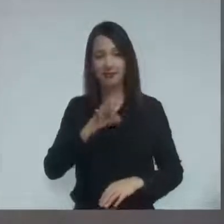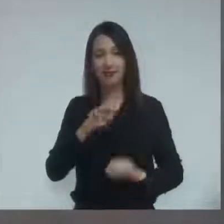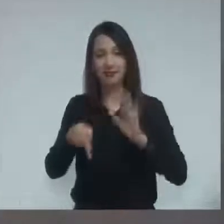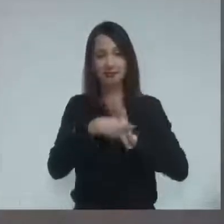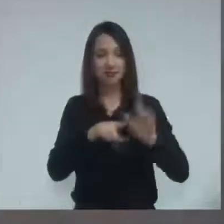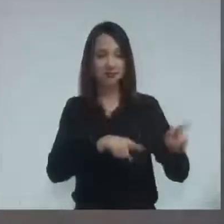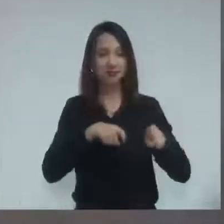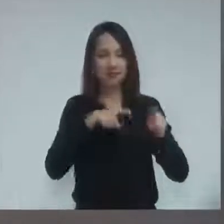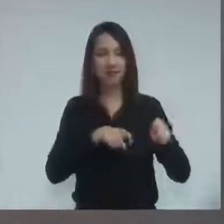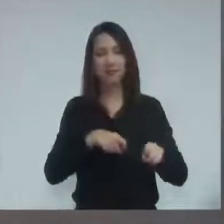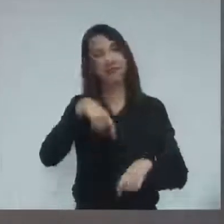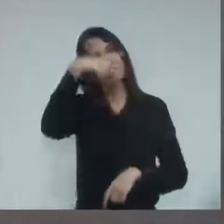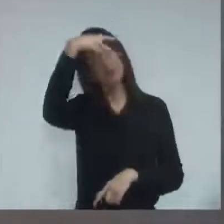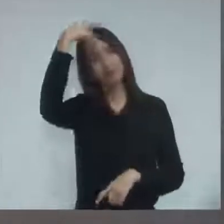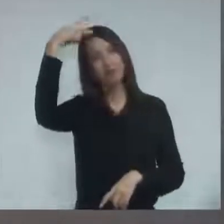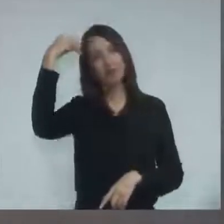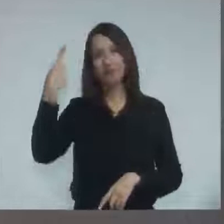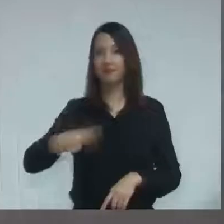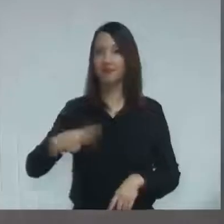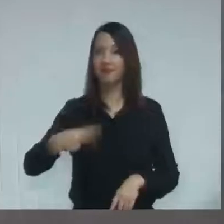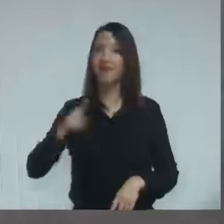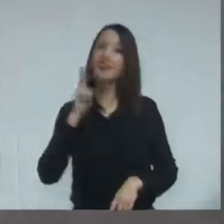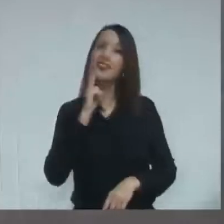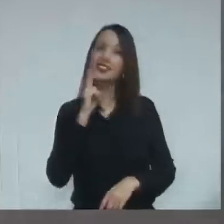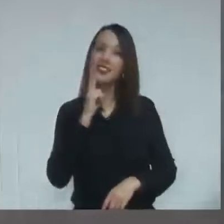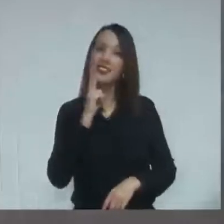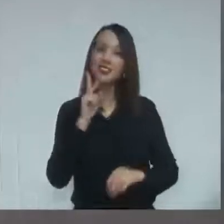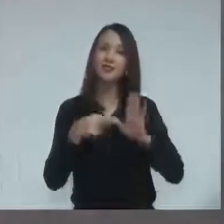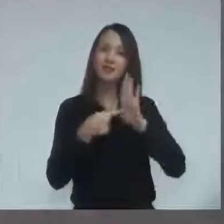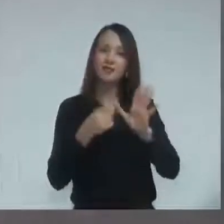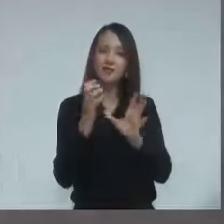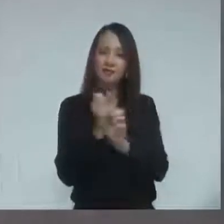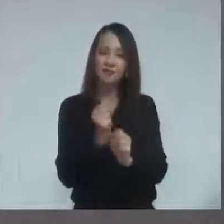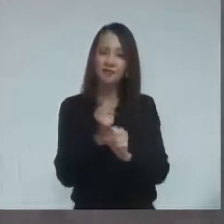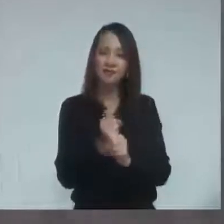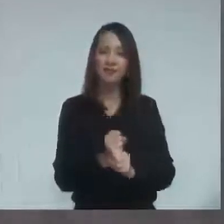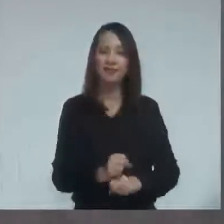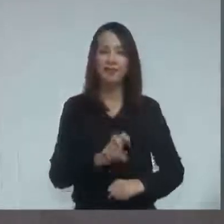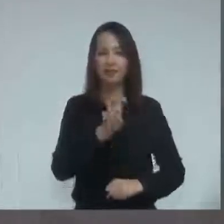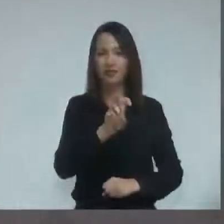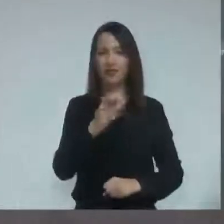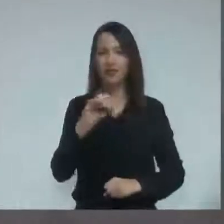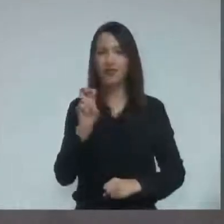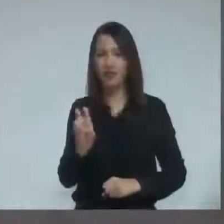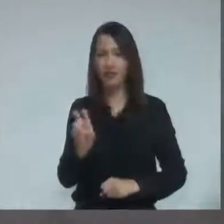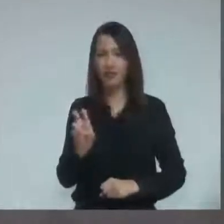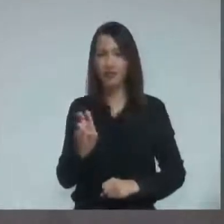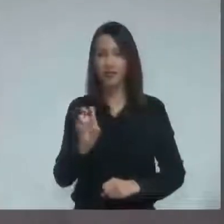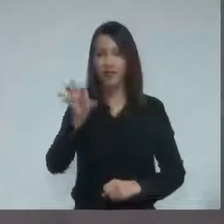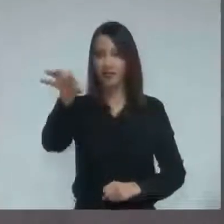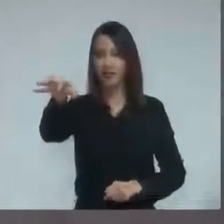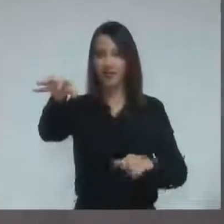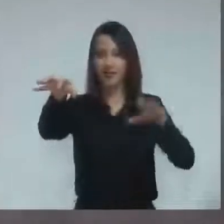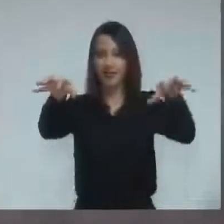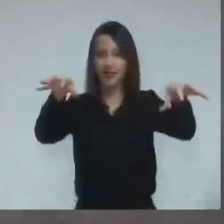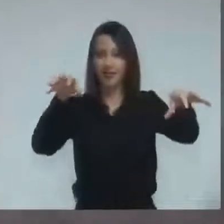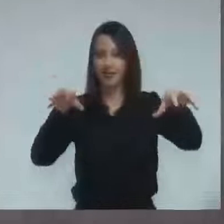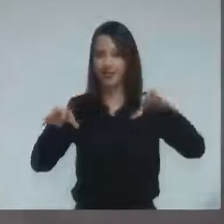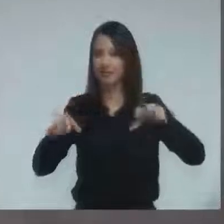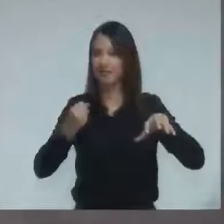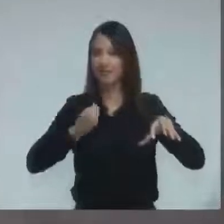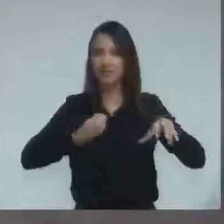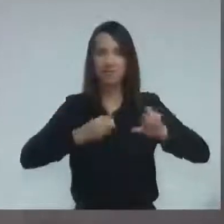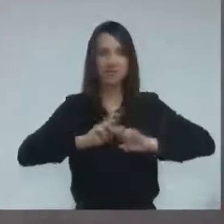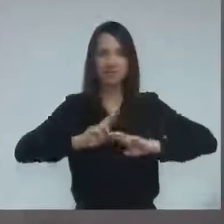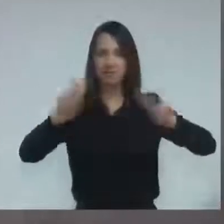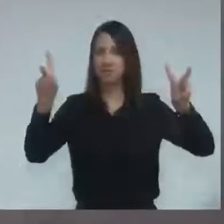rurais. E a Prefeitura Municipal de Vinhedo nos dá um número de 505. Veja, cada órgão com um número totalmente diferente, é